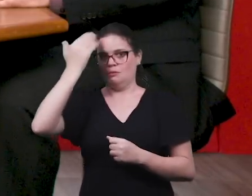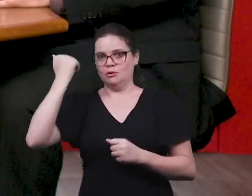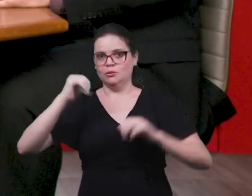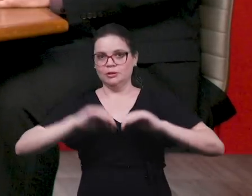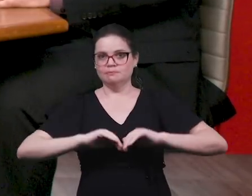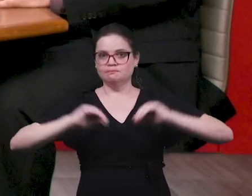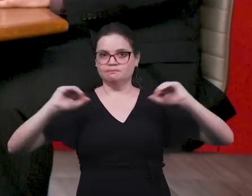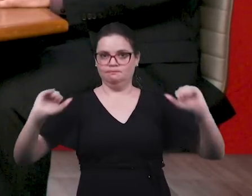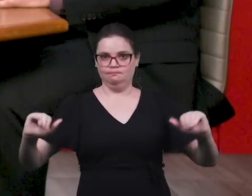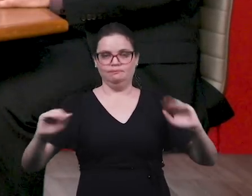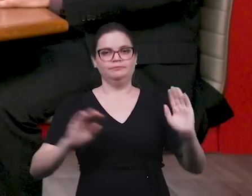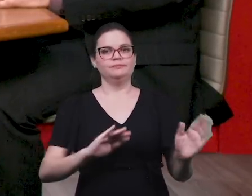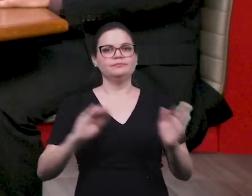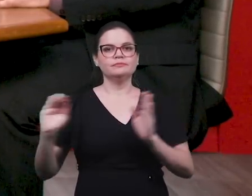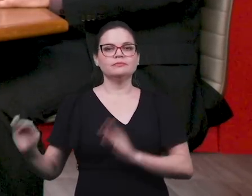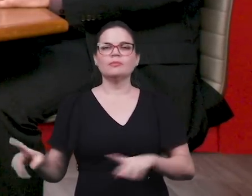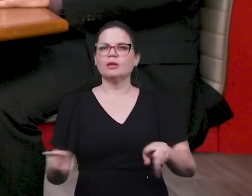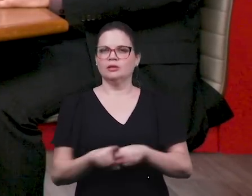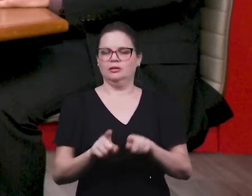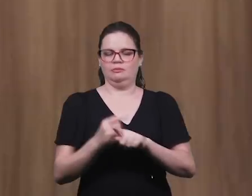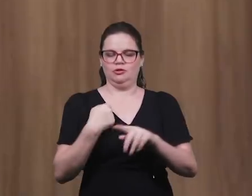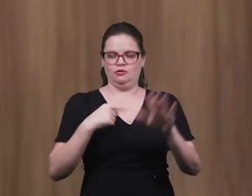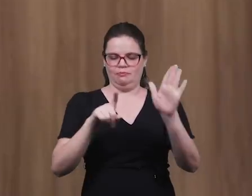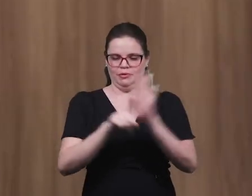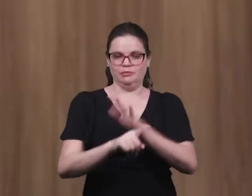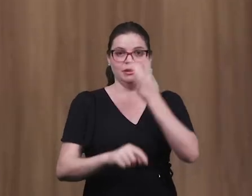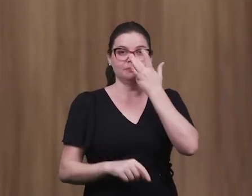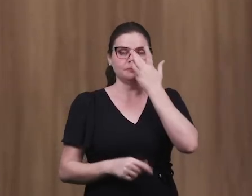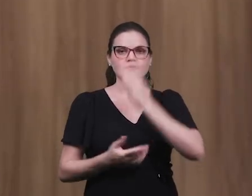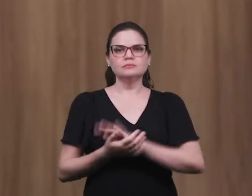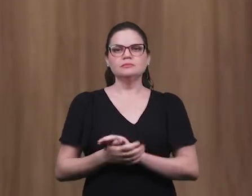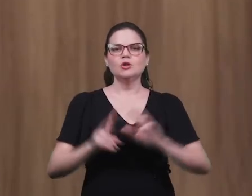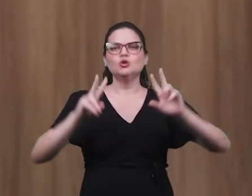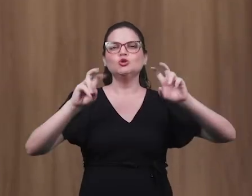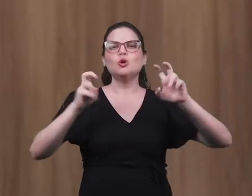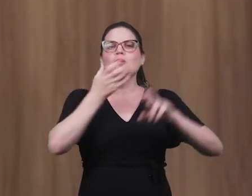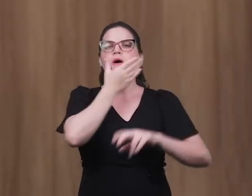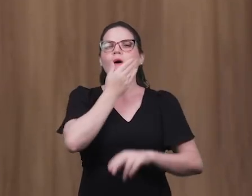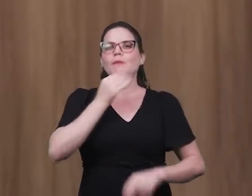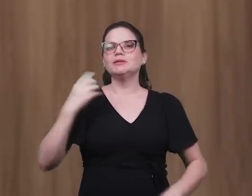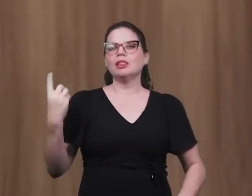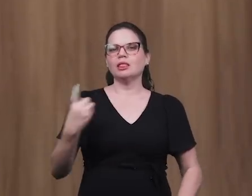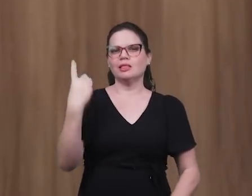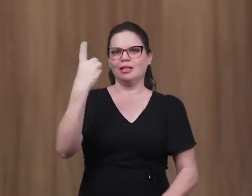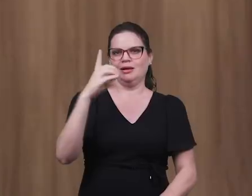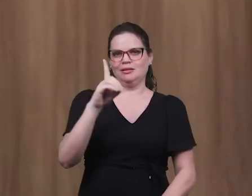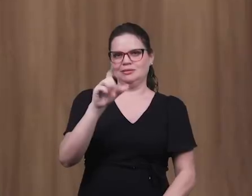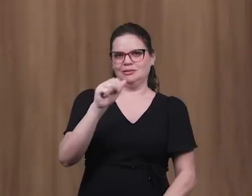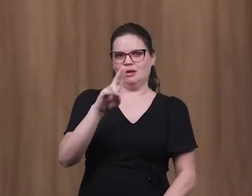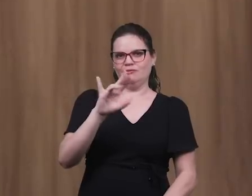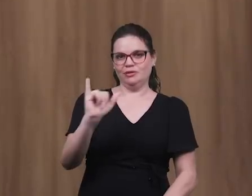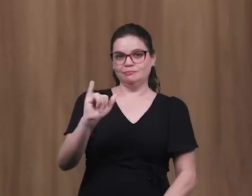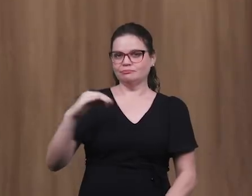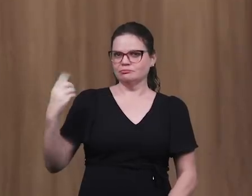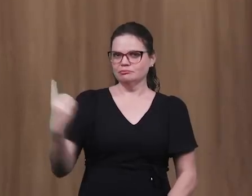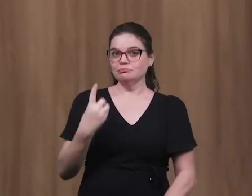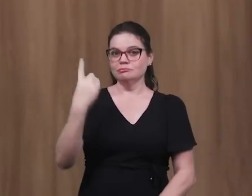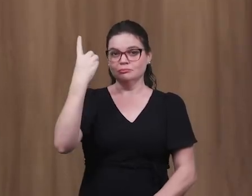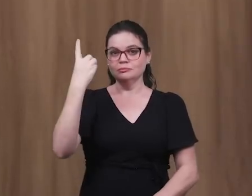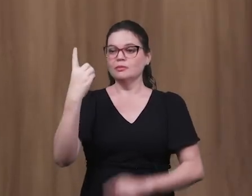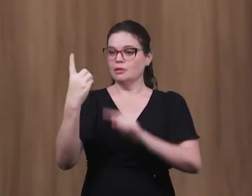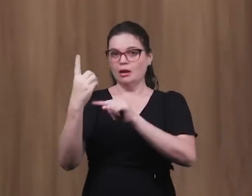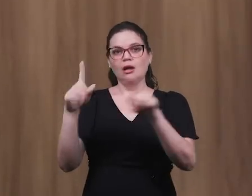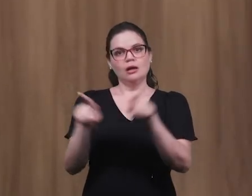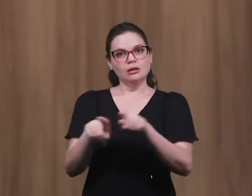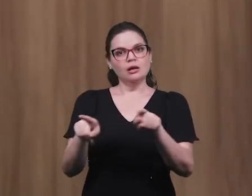Aproveitando também o ensejo, João Carlos, Davi foi um dos personagens bíblicos que trouxe muitos